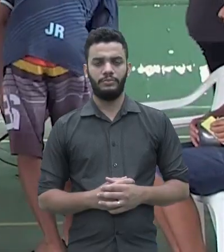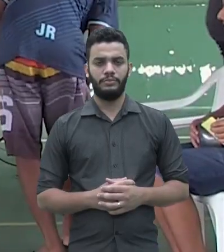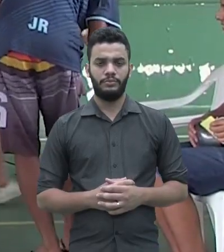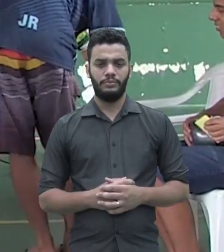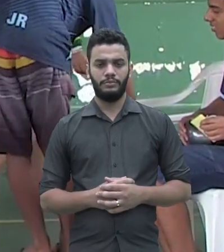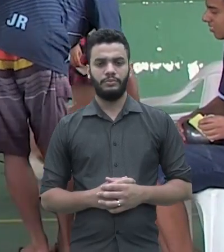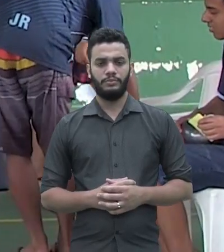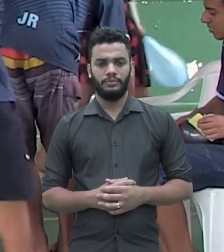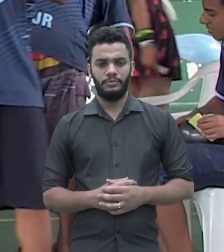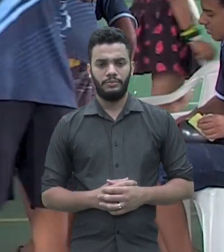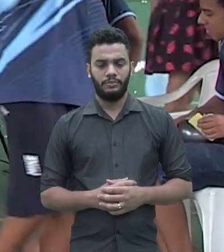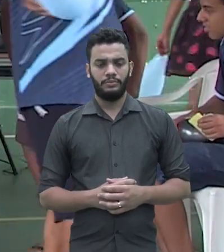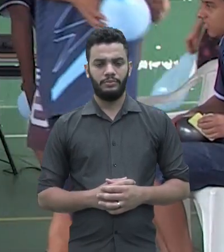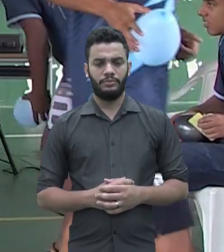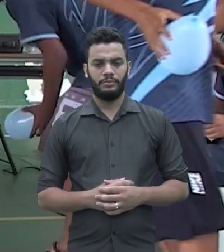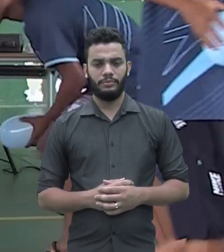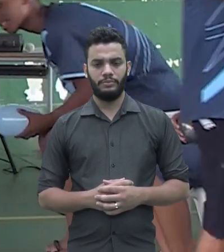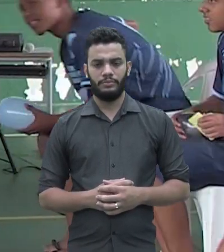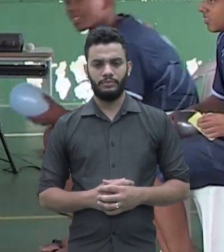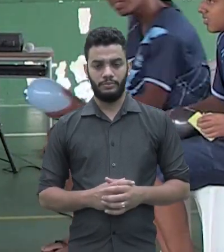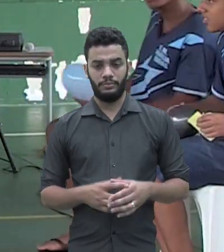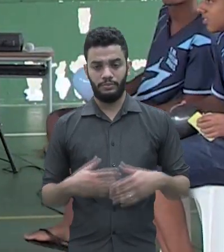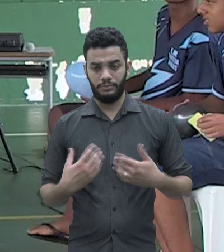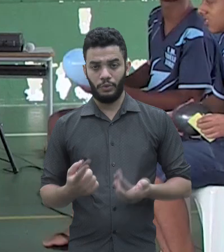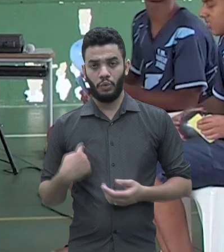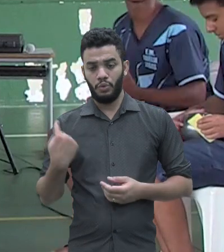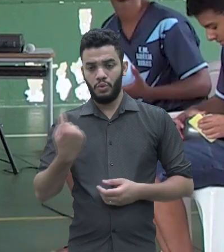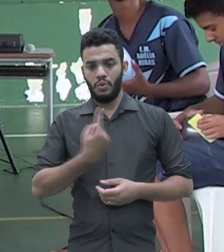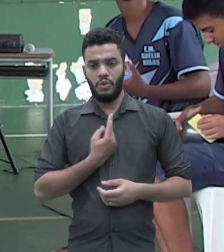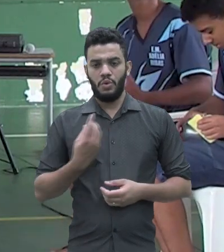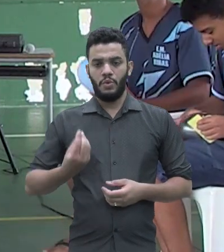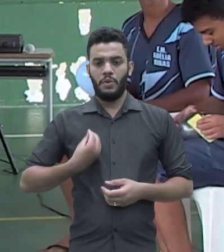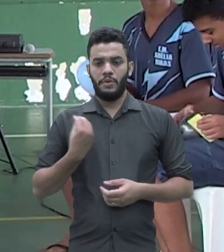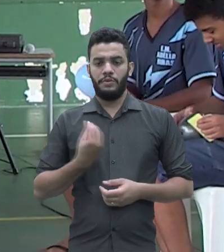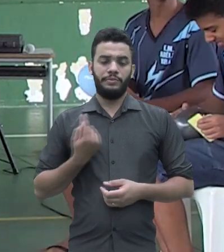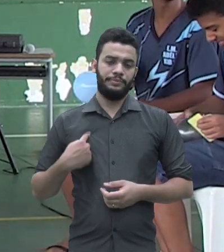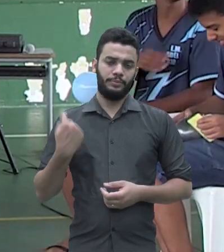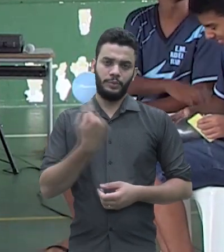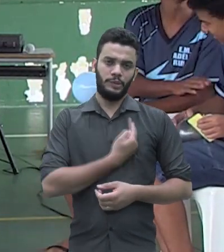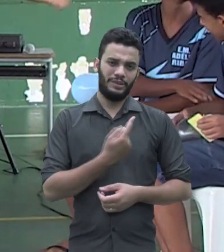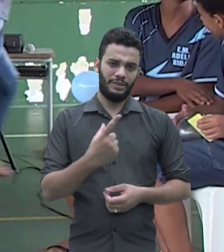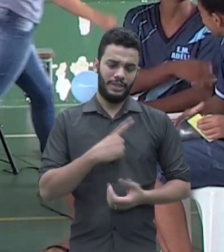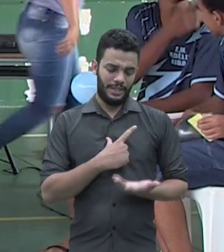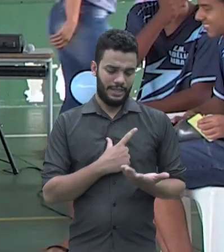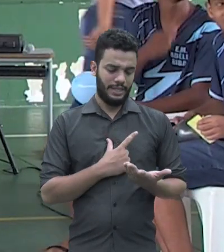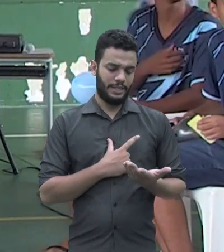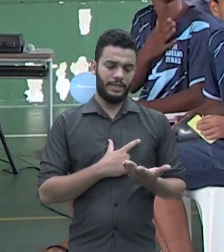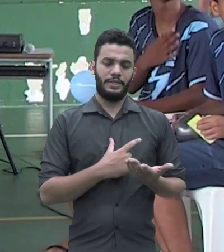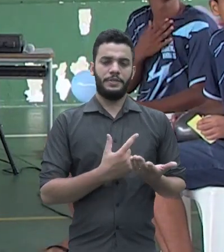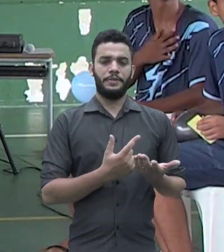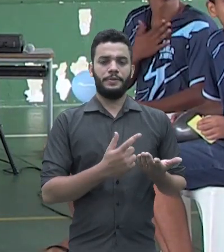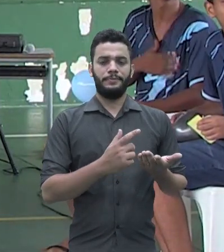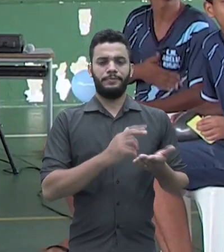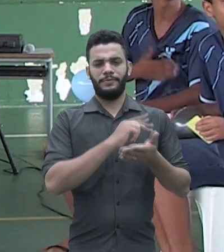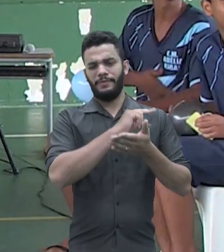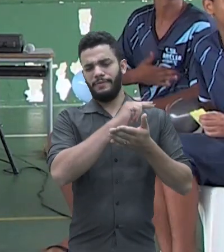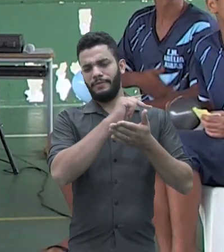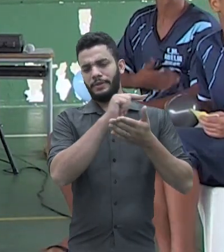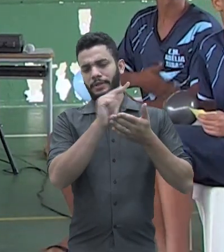Eu sei que são N motivos para agradecer. Esse balão, quando ele estava dessa